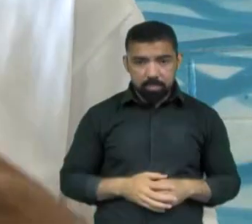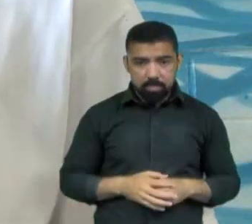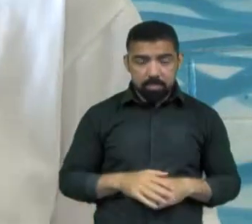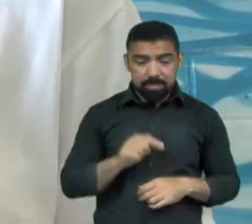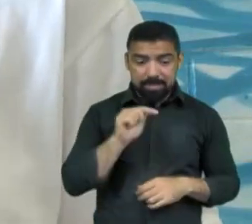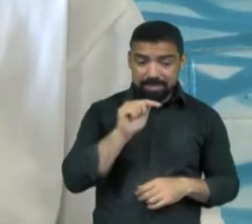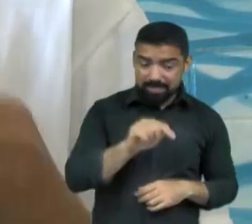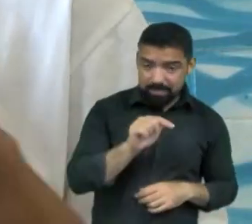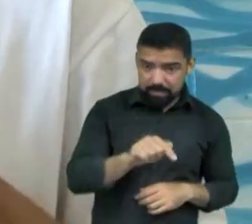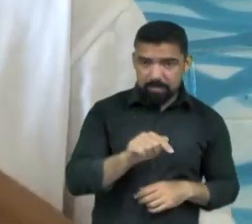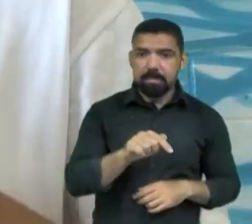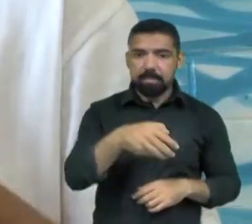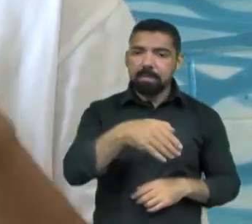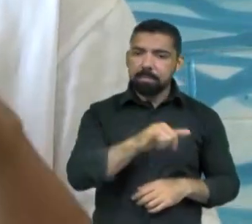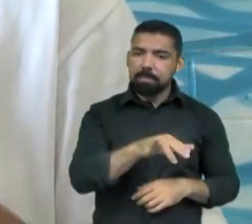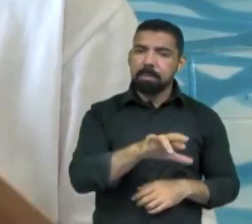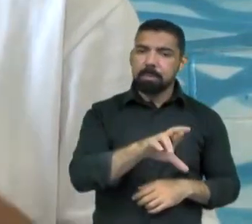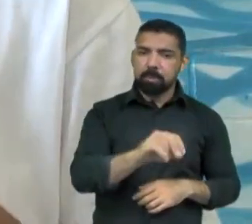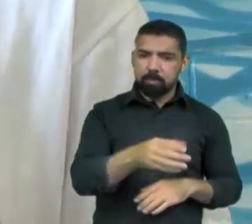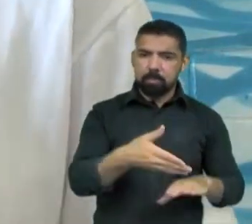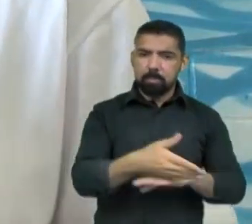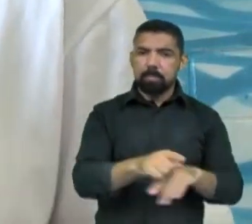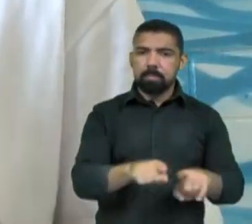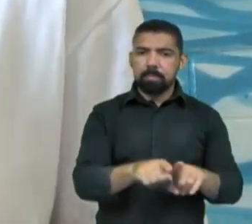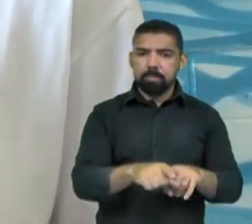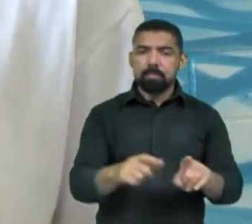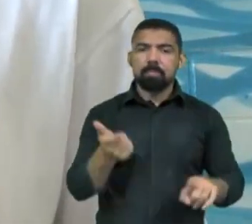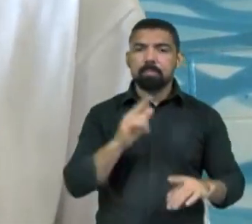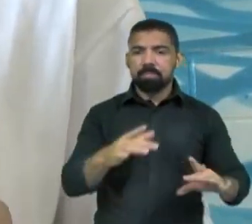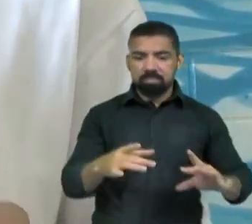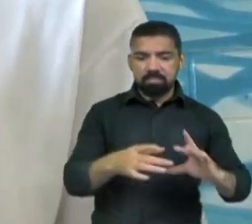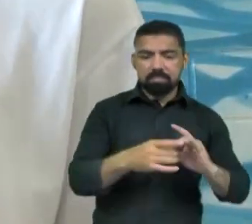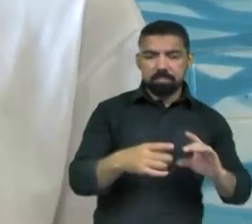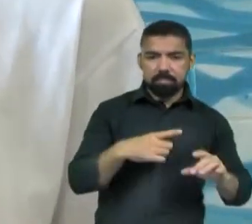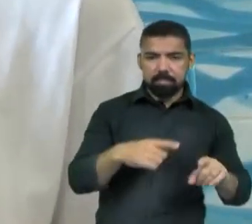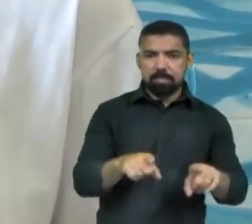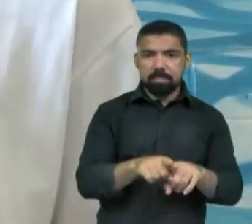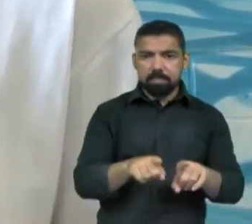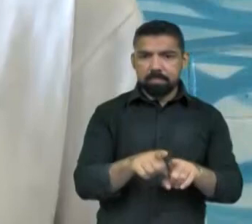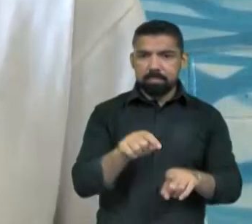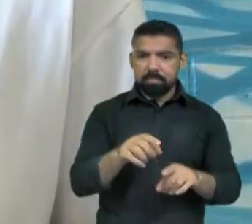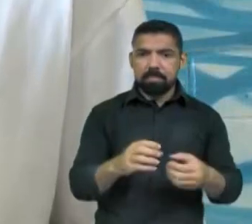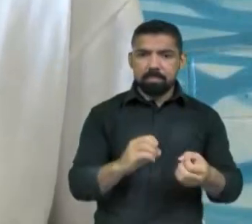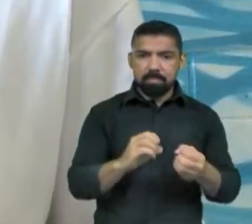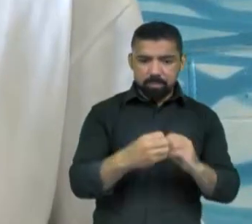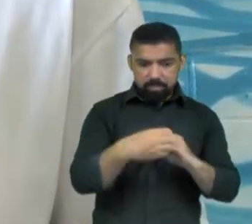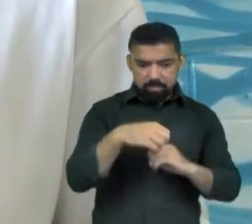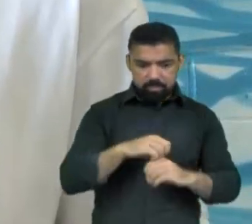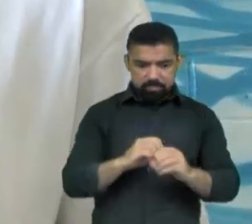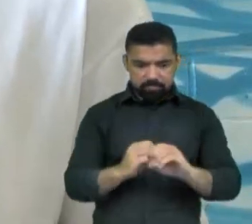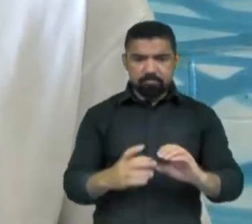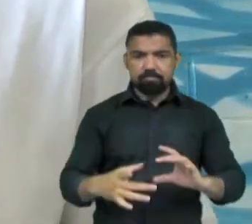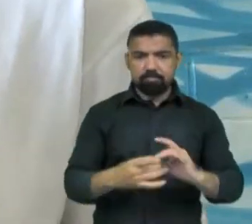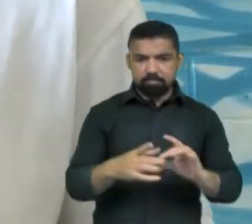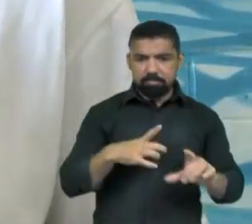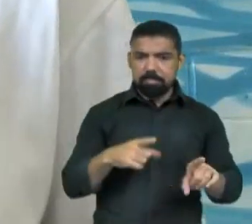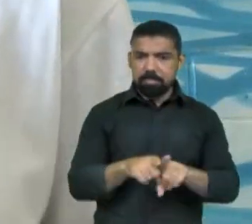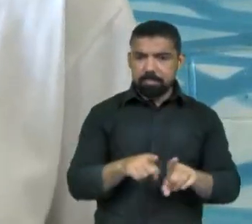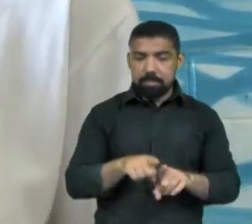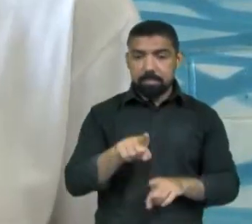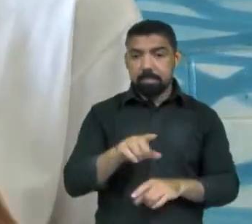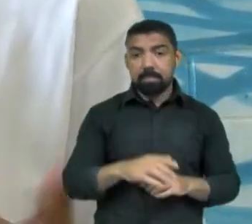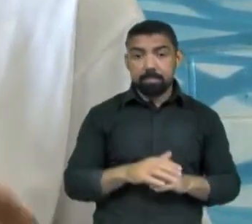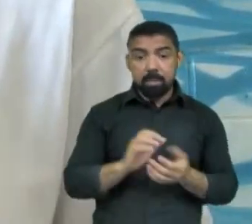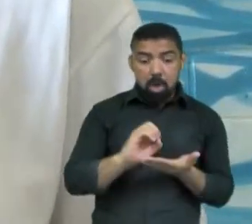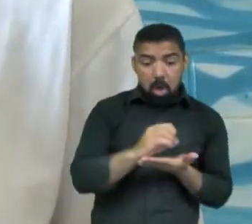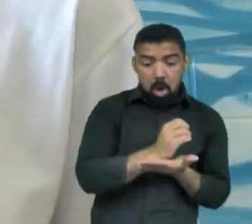microplásticos adentram, esses poluentes eles conseguem se aderir nessas partículas, né? Então, os organismos marinhos,